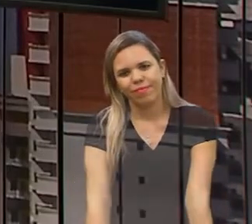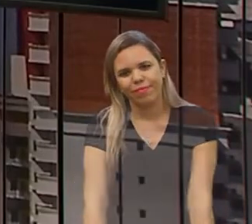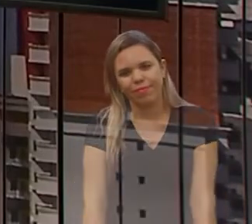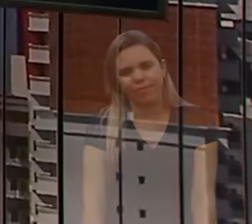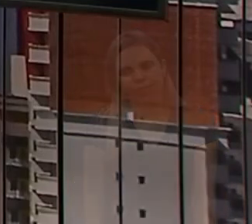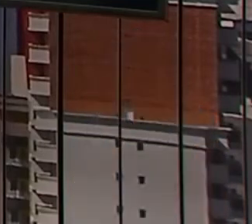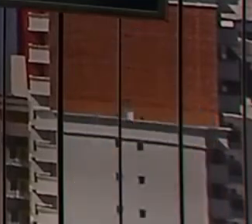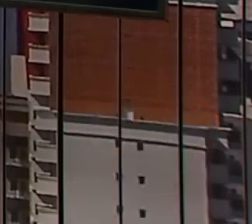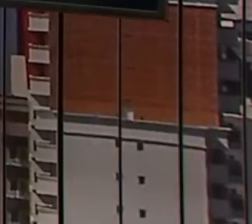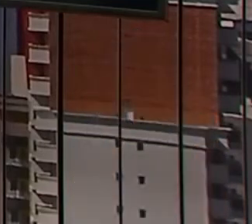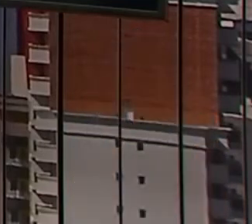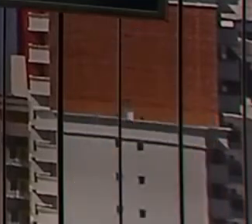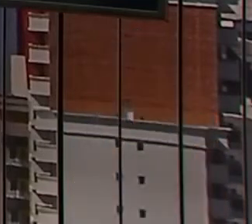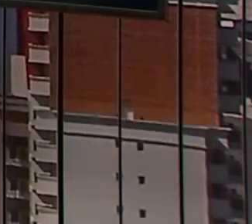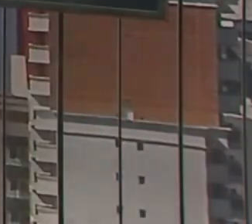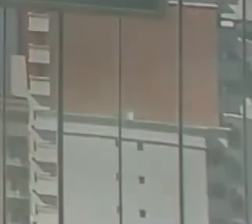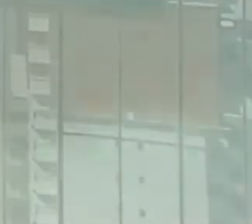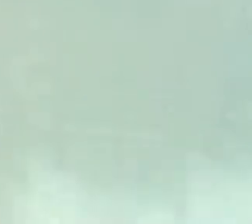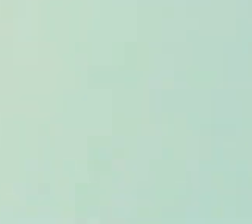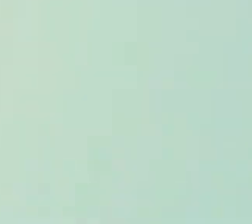tchau.